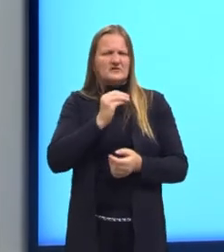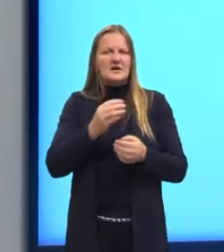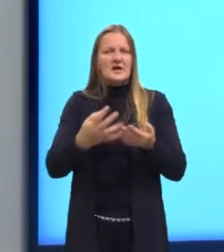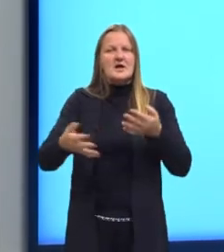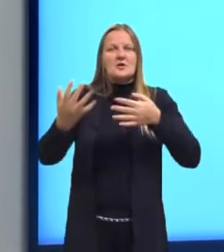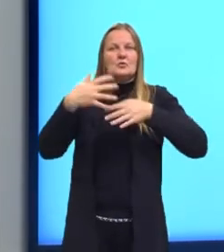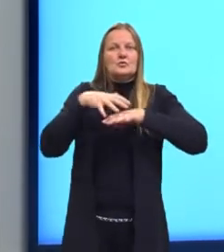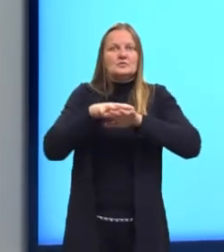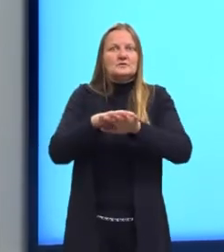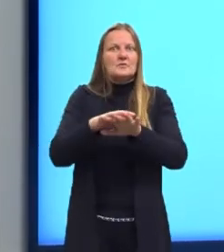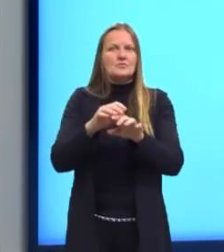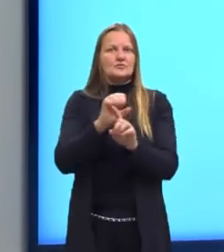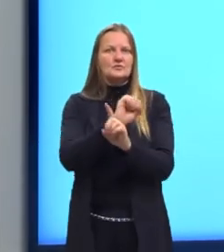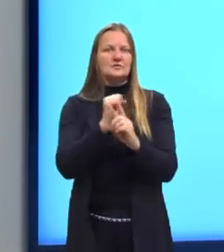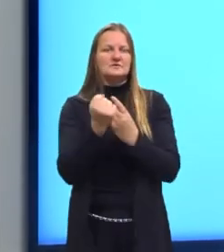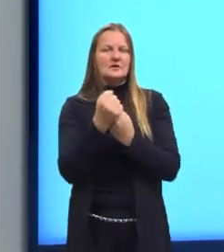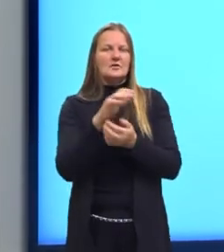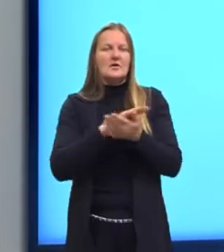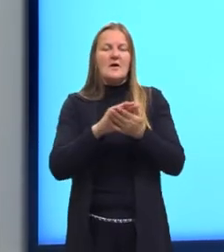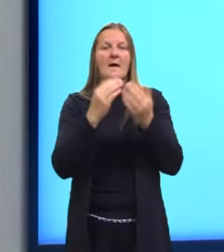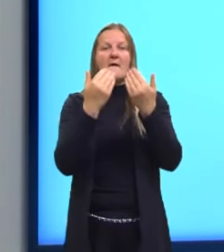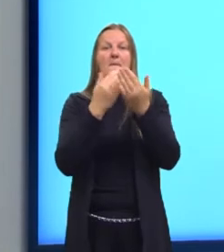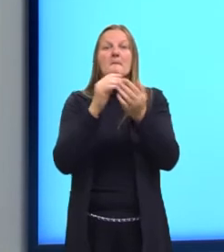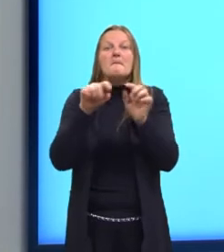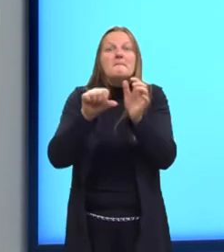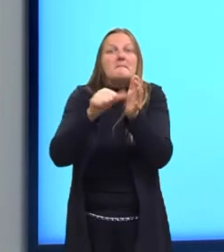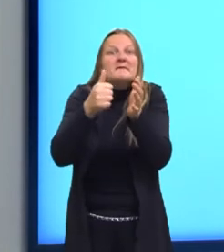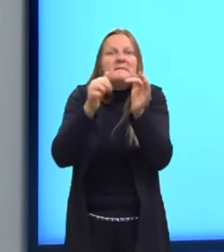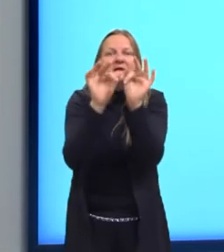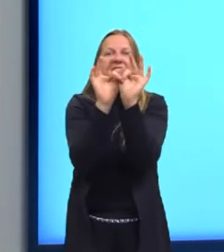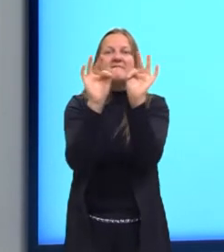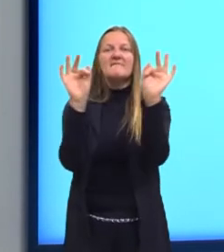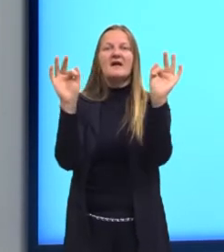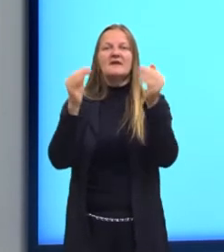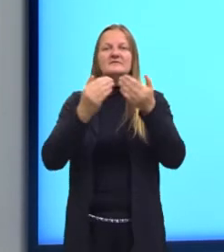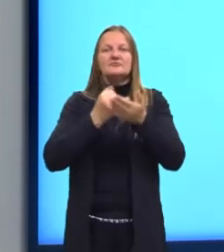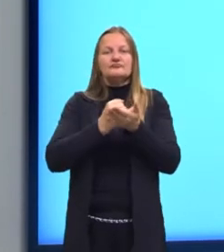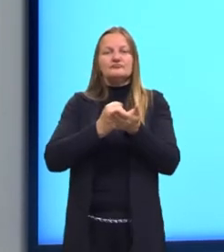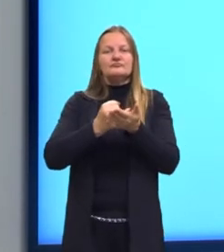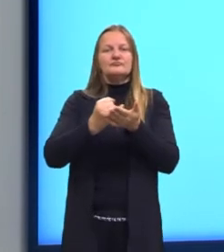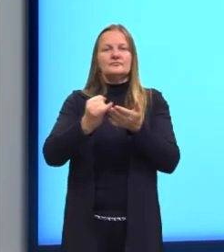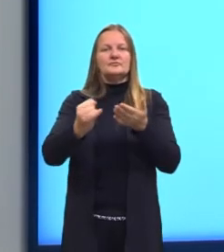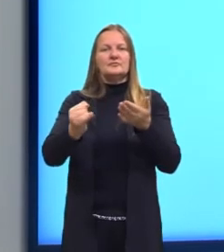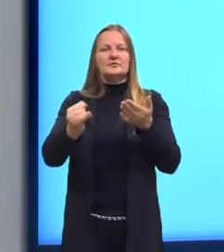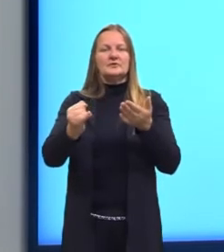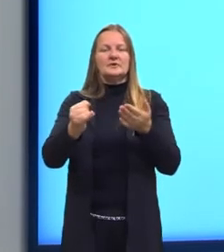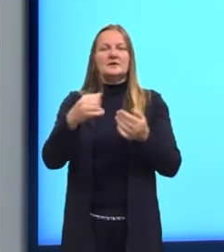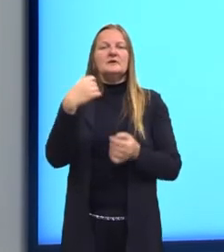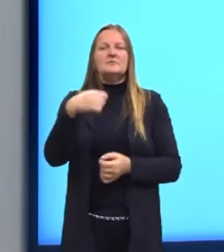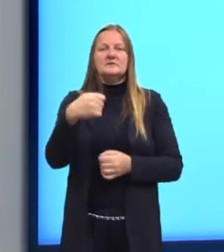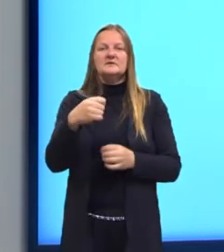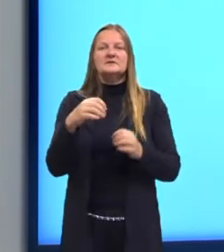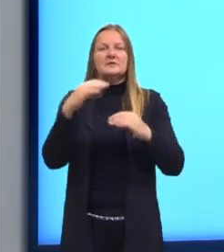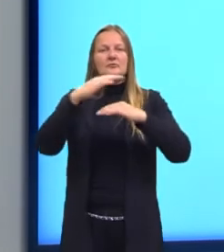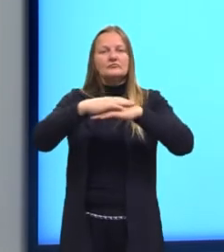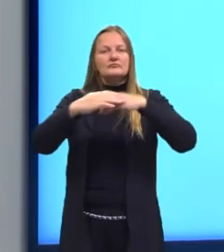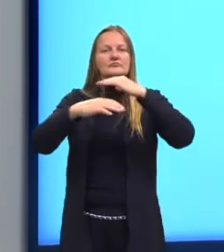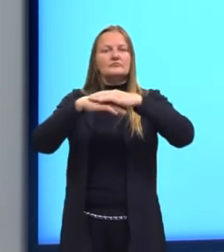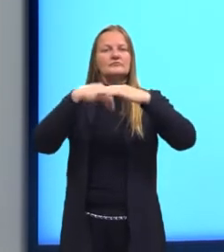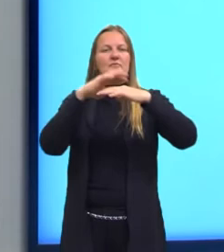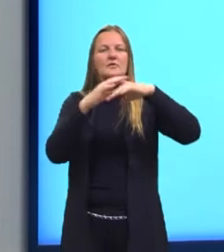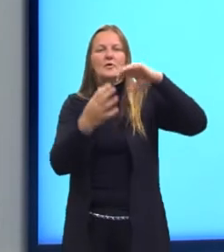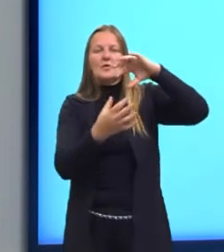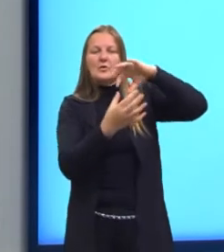social frase introdutória a minha introdução sim precisa ser construída com